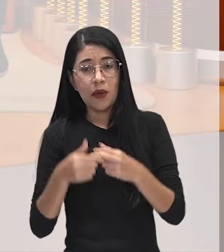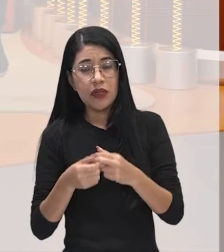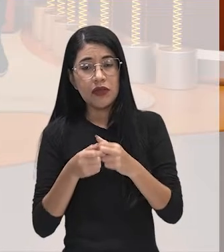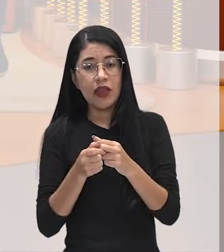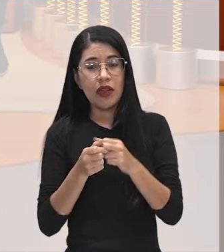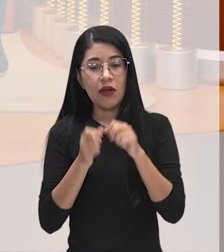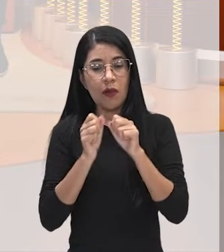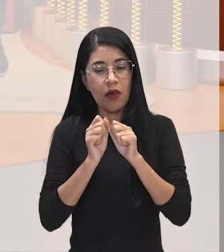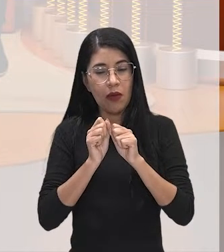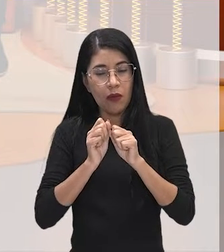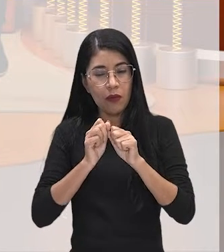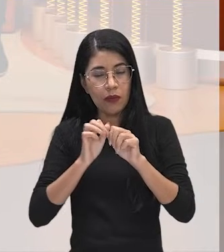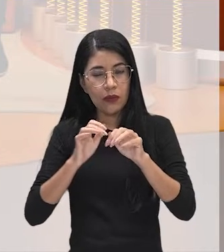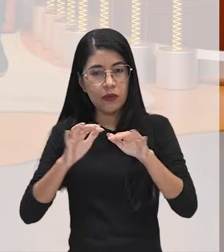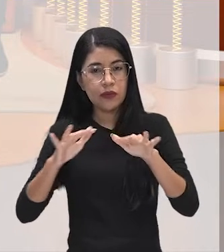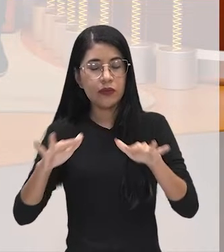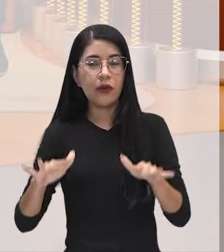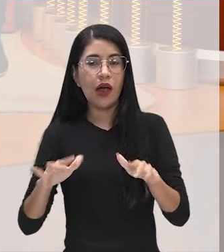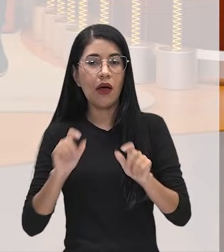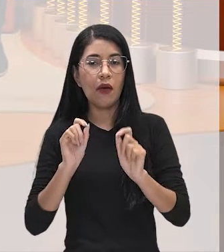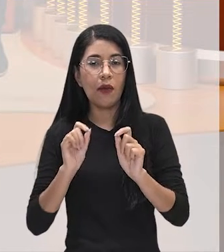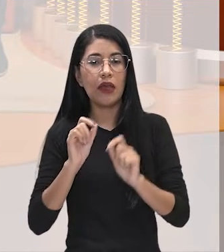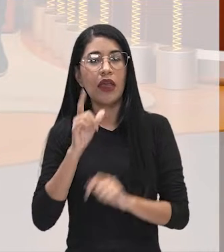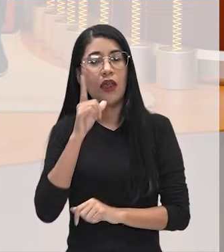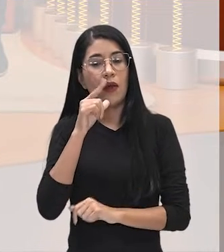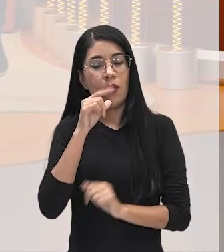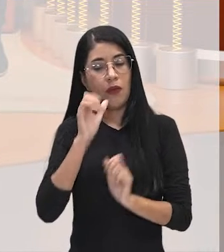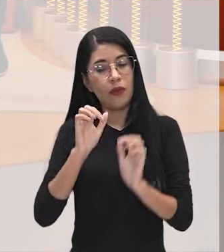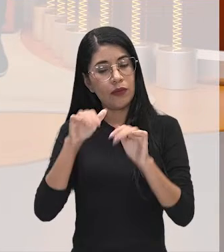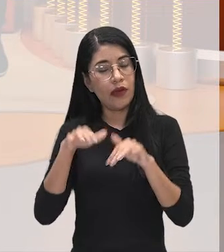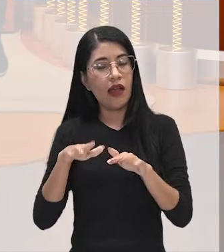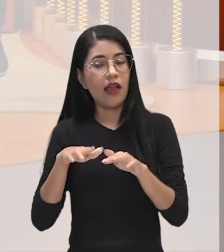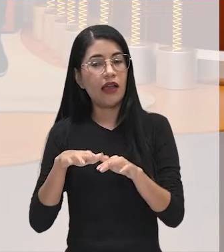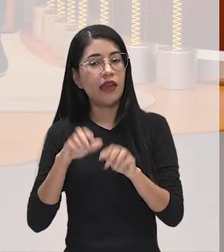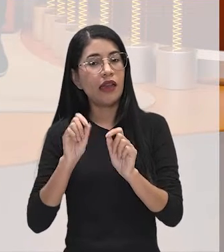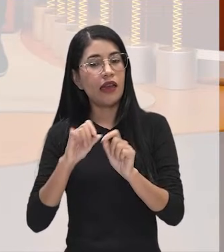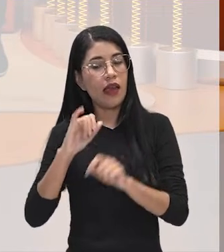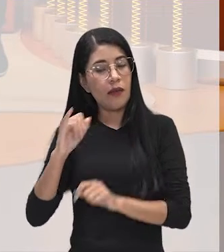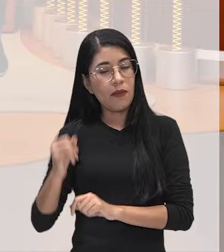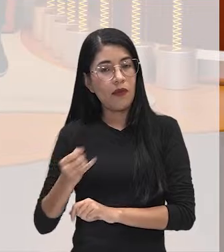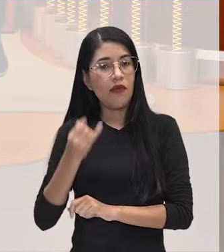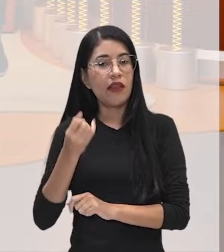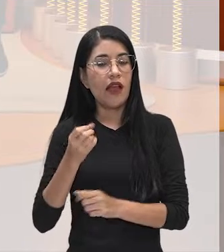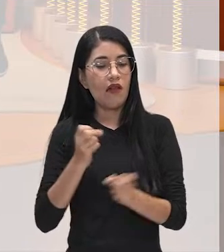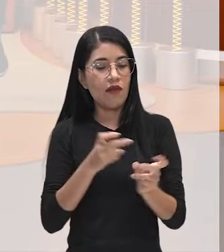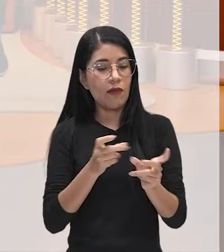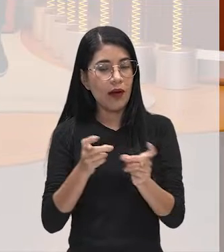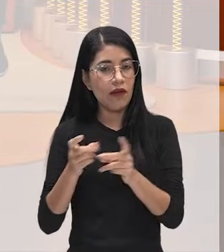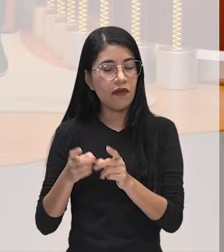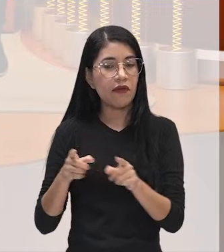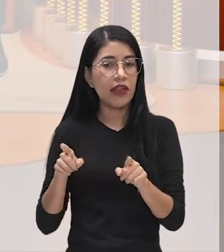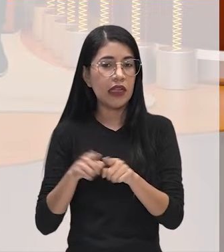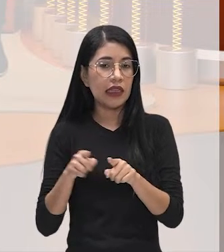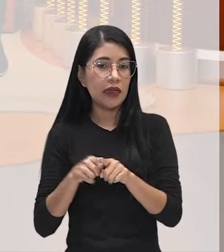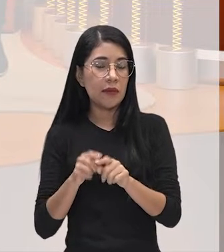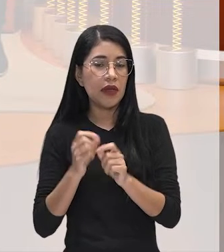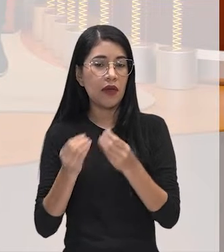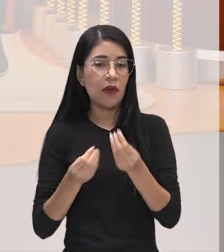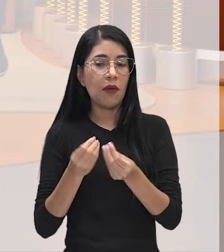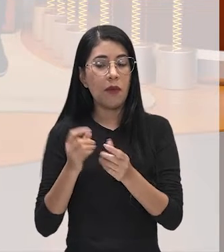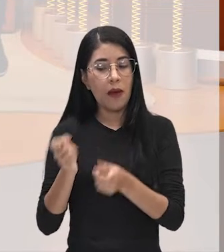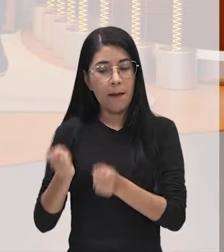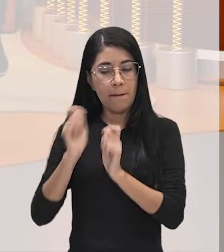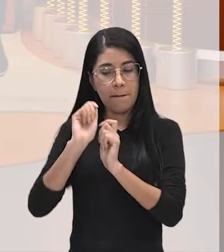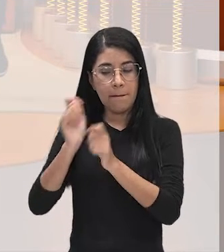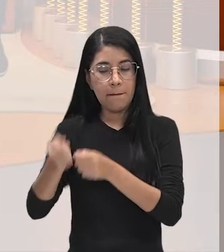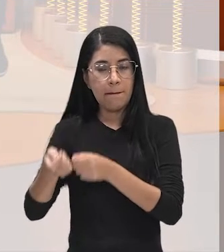então, a gente, né, vai dominar ali o mar. Porque é dele que a gente vai viver, então, do comércio, é dele que a gente vai viver, então, da